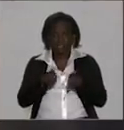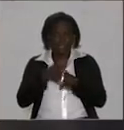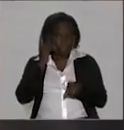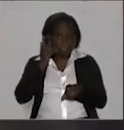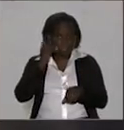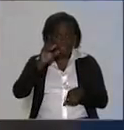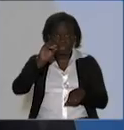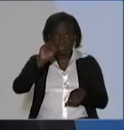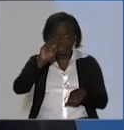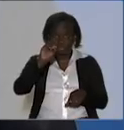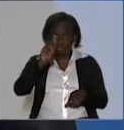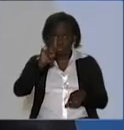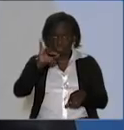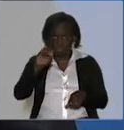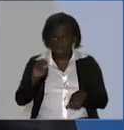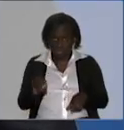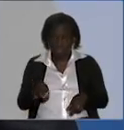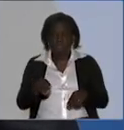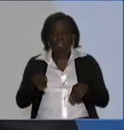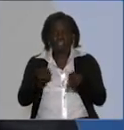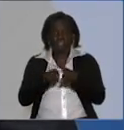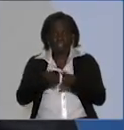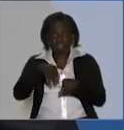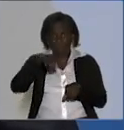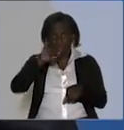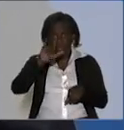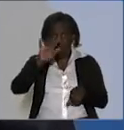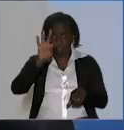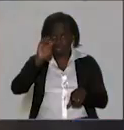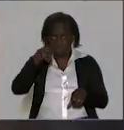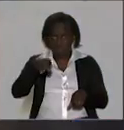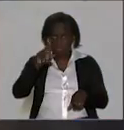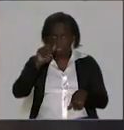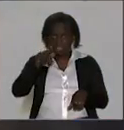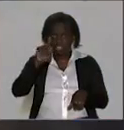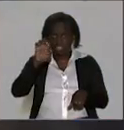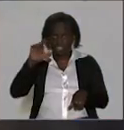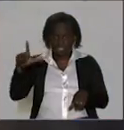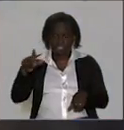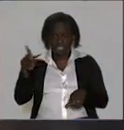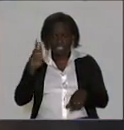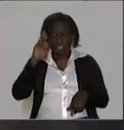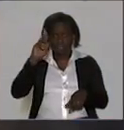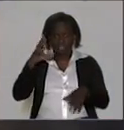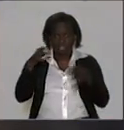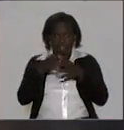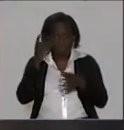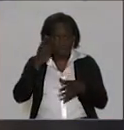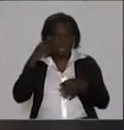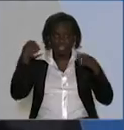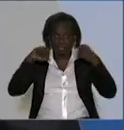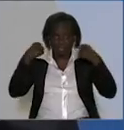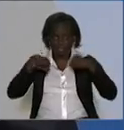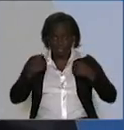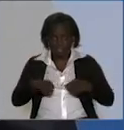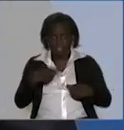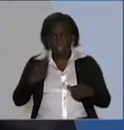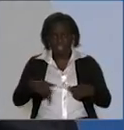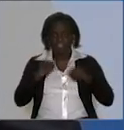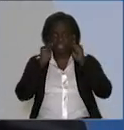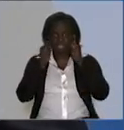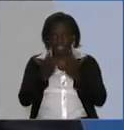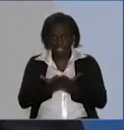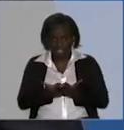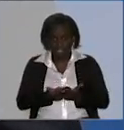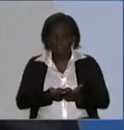Legislativa, também do deputado Carlos Roberto Osório e do deputado Milton Rangel, que são da Frente Parlamentar da Educação